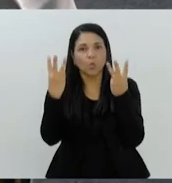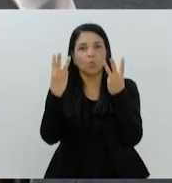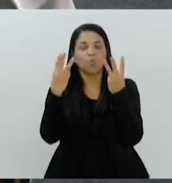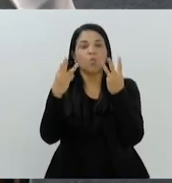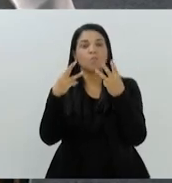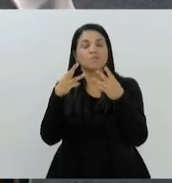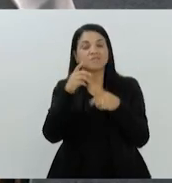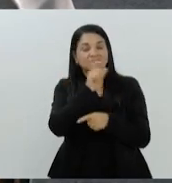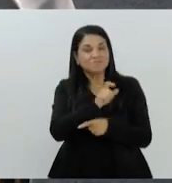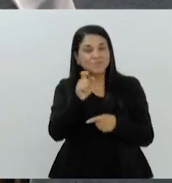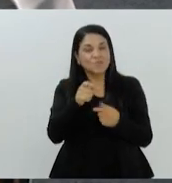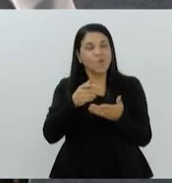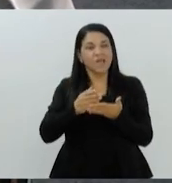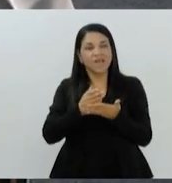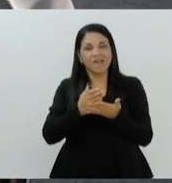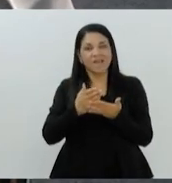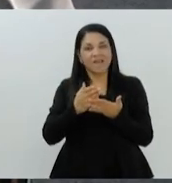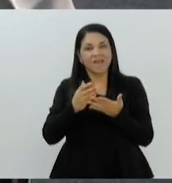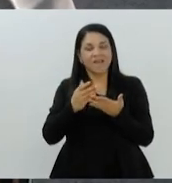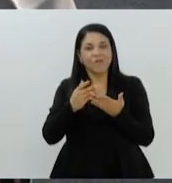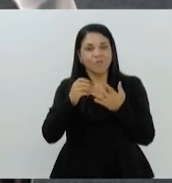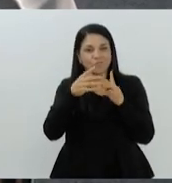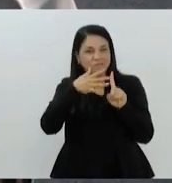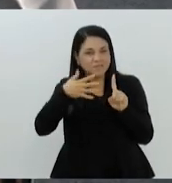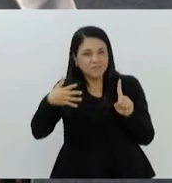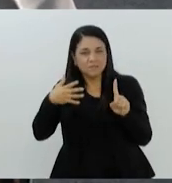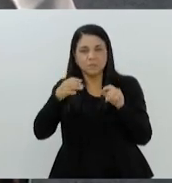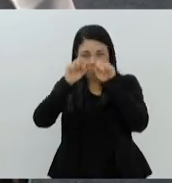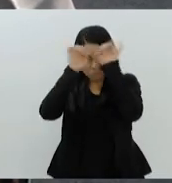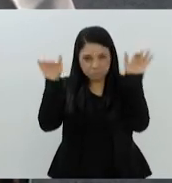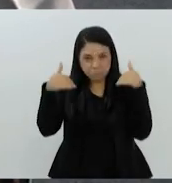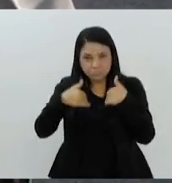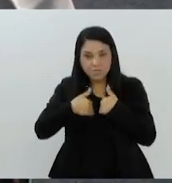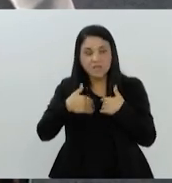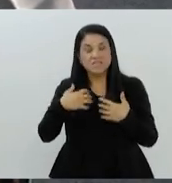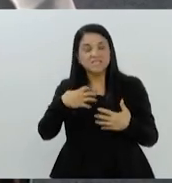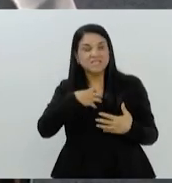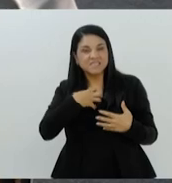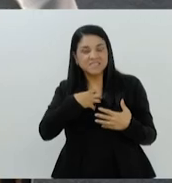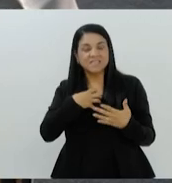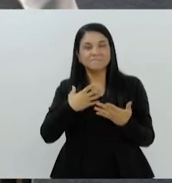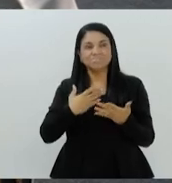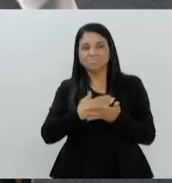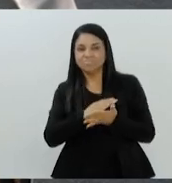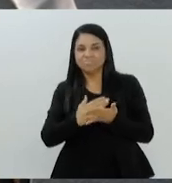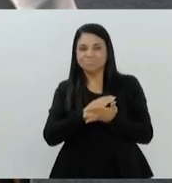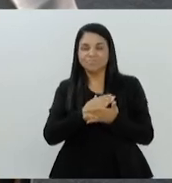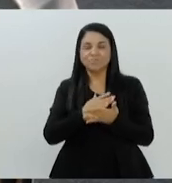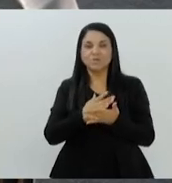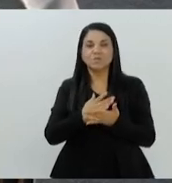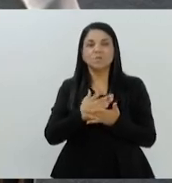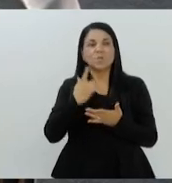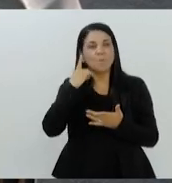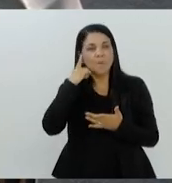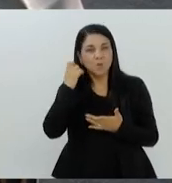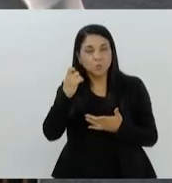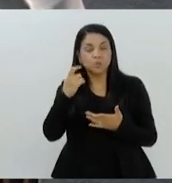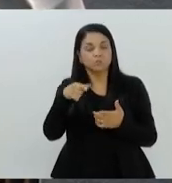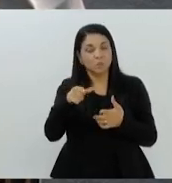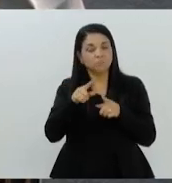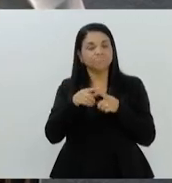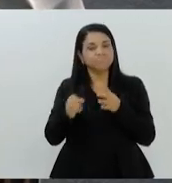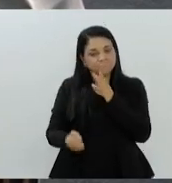ficam incomodadas com muita multidão, muito barulho, mas querem curtir. Então, um lugar assim mais protegido. E eu